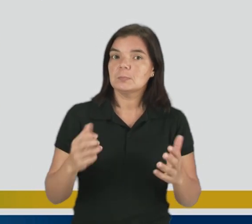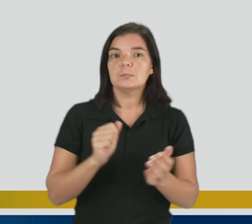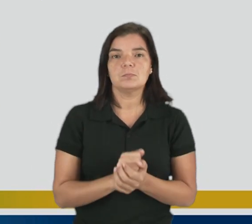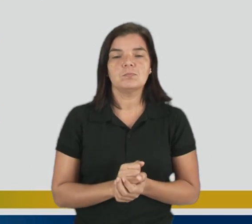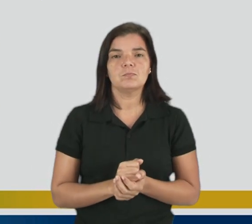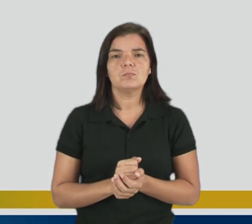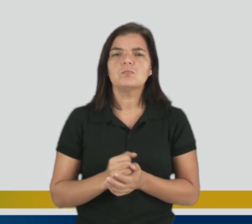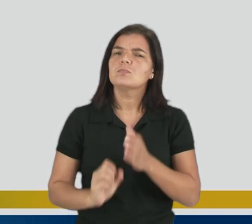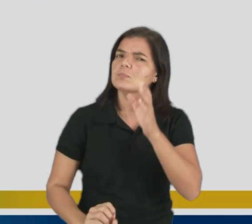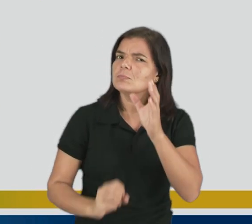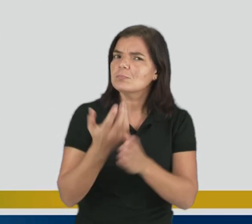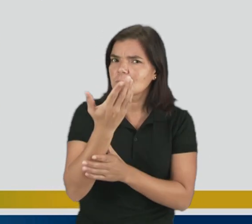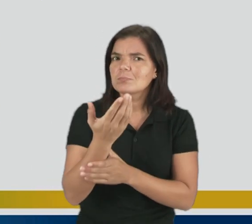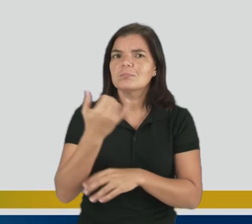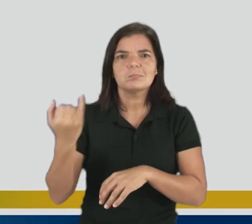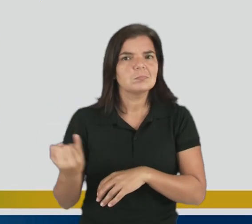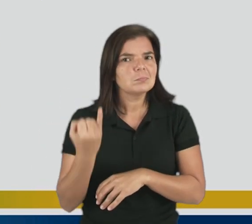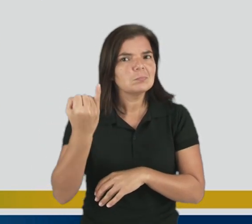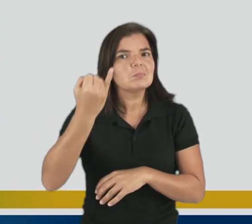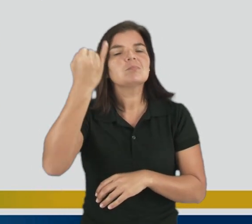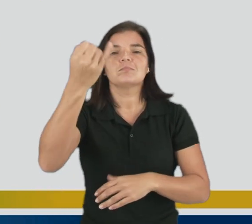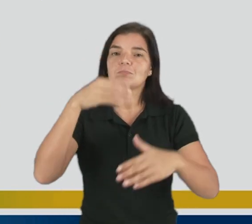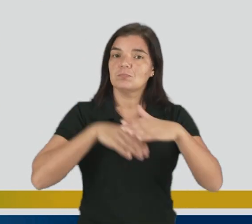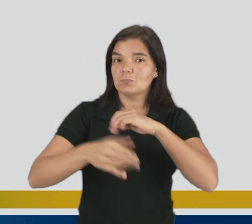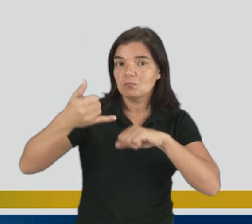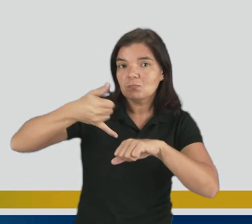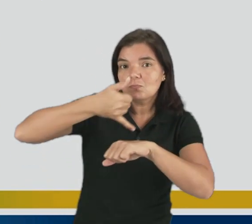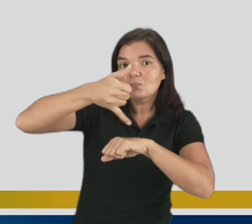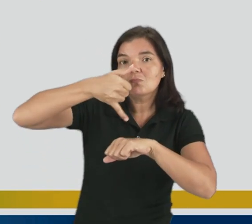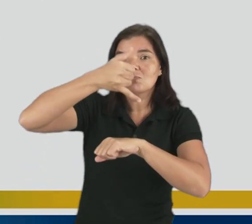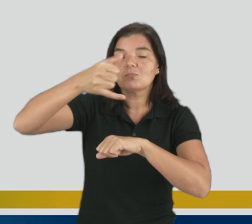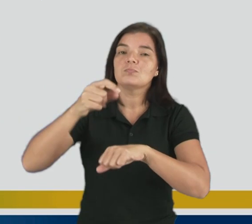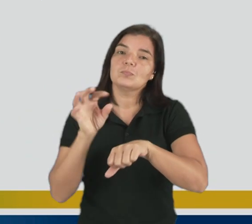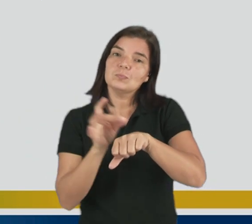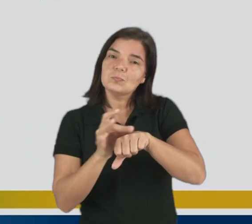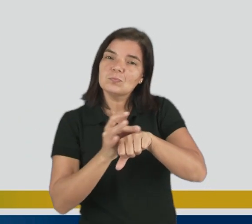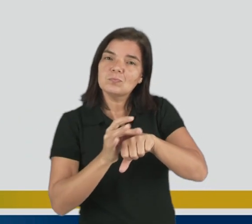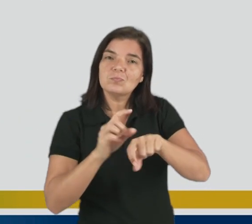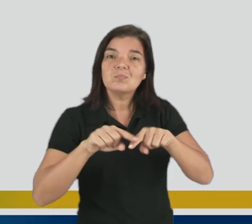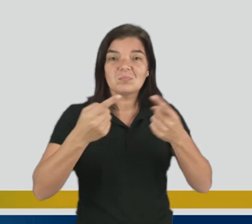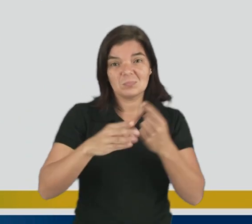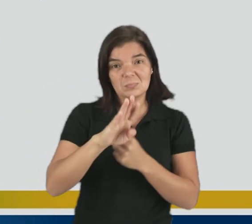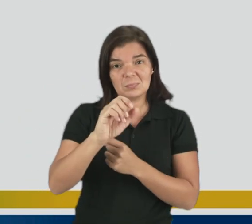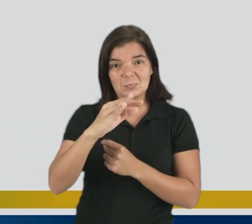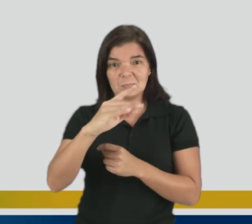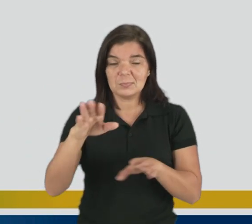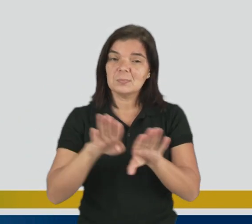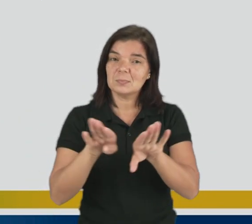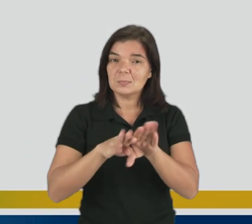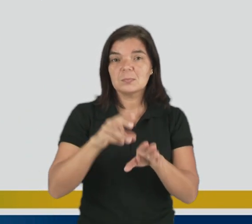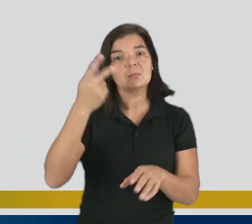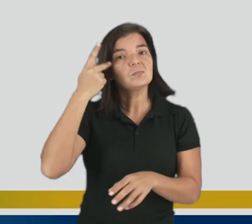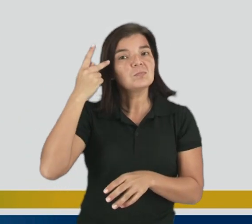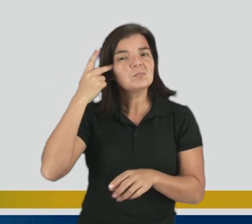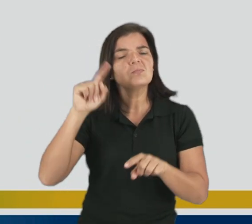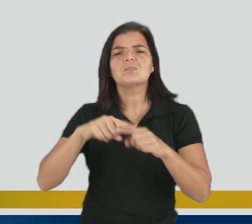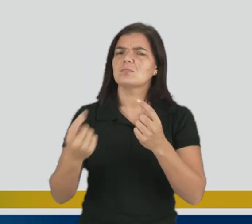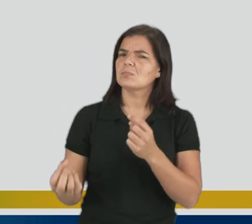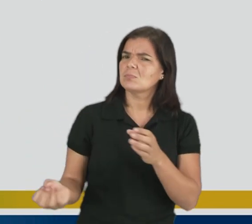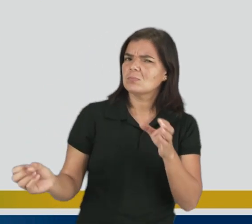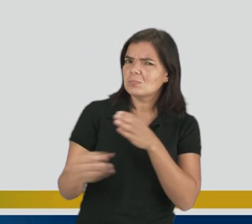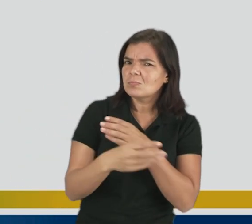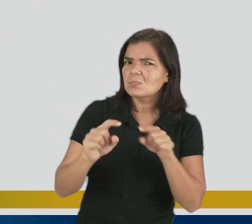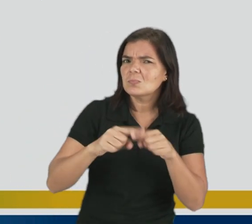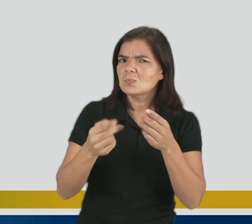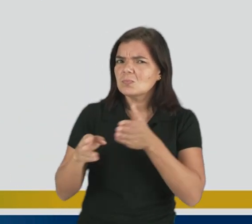a recente descoberta de uma importante reserva de petróleo e de gás natural na Bacia de Santos criou um dilema: ser um